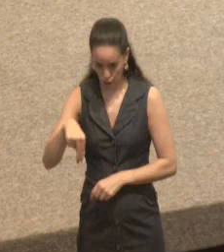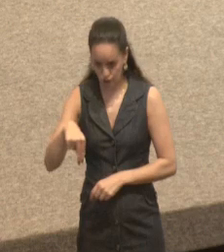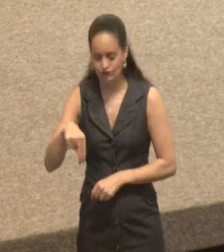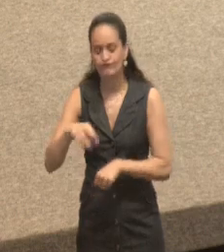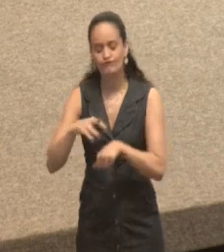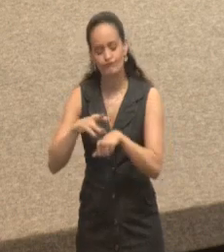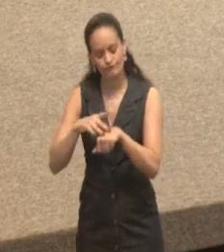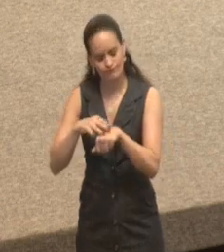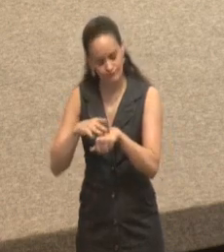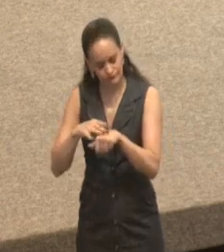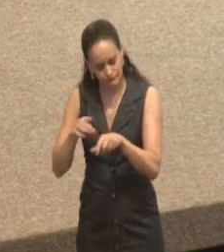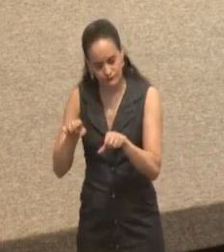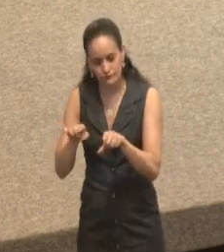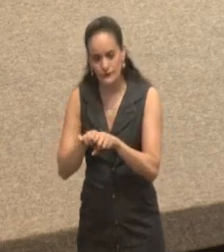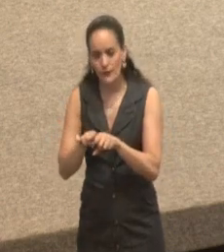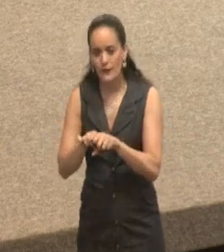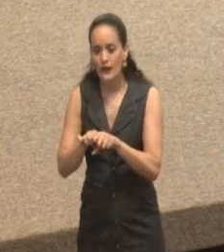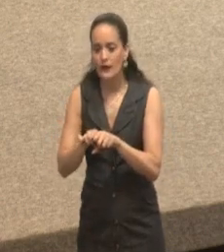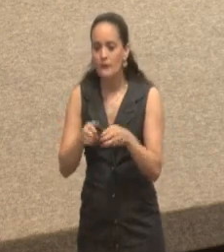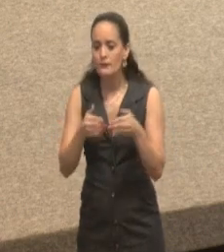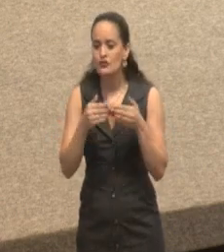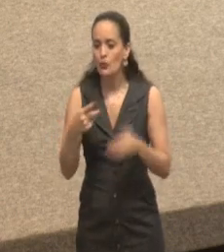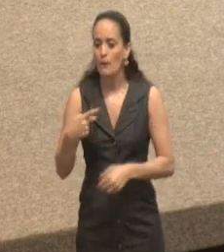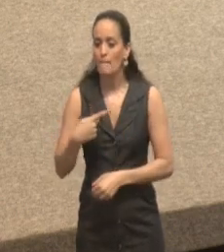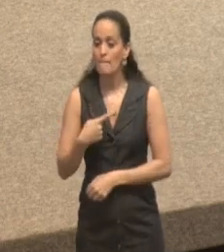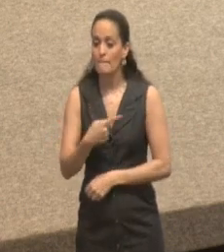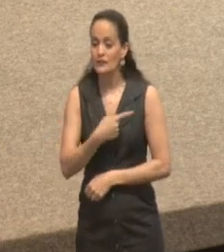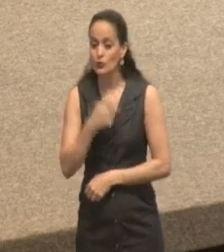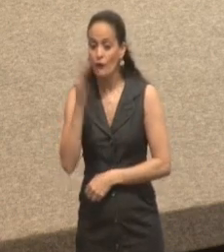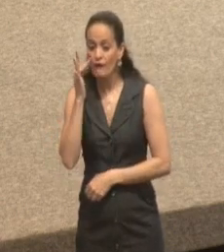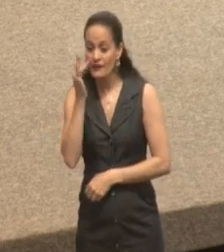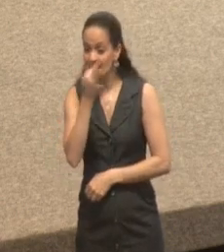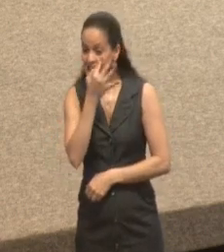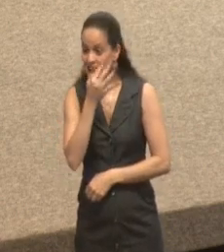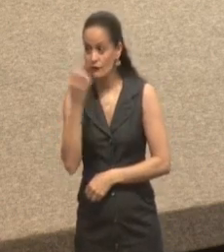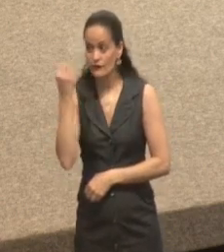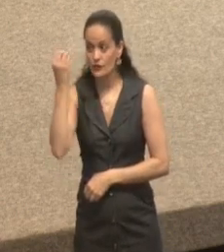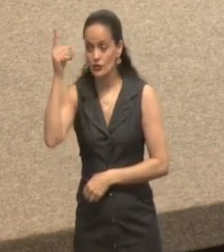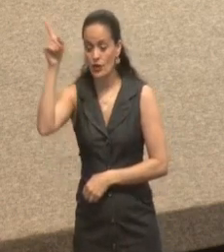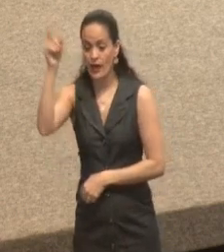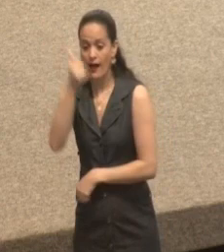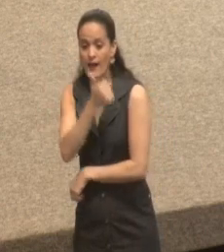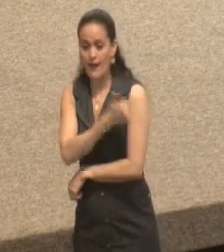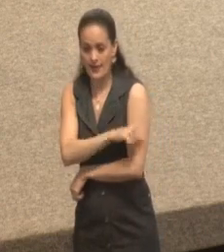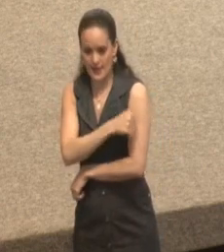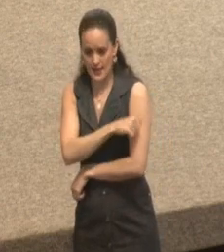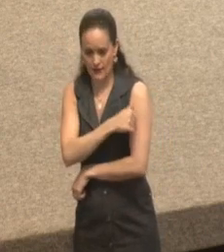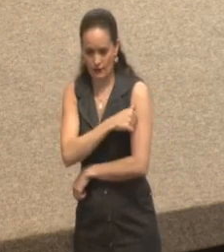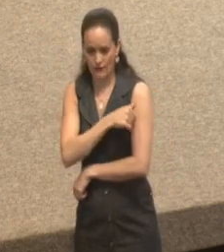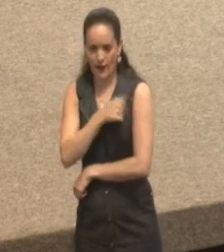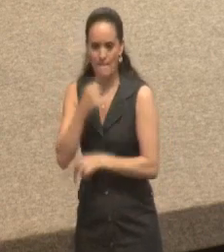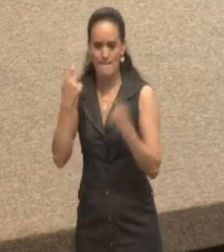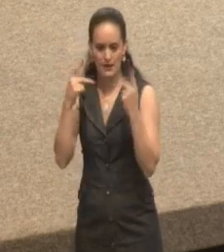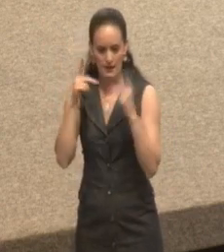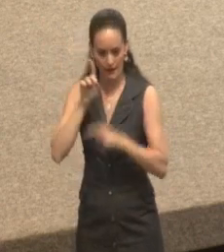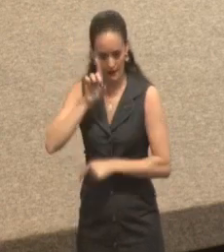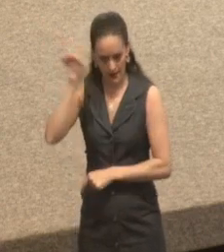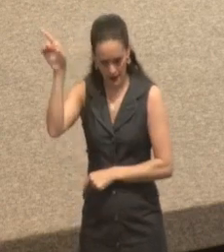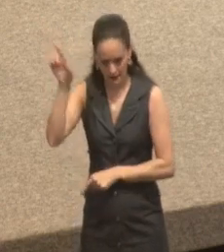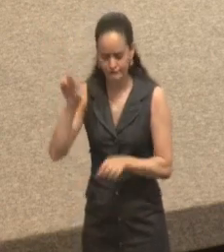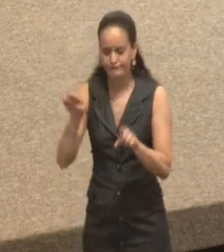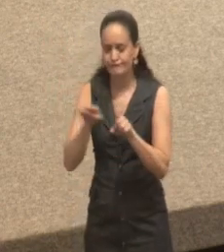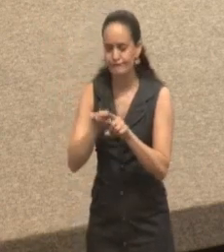Cira. Vamos orar pelo pastor Francisco, que está no Rio, em missão. Vamos orar pela nossa irmã Rosa e seu esposo